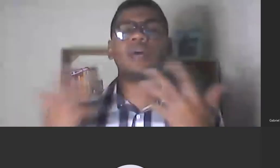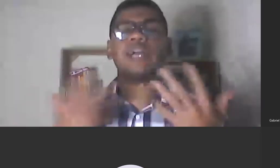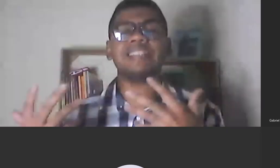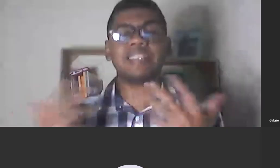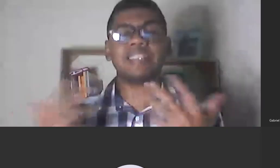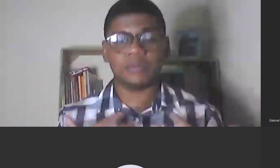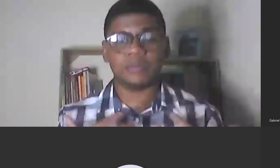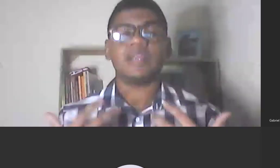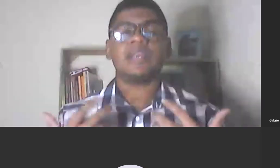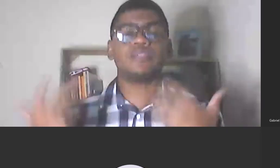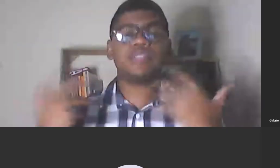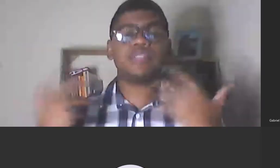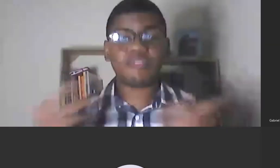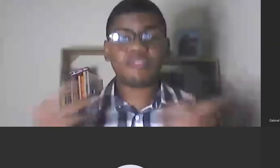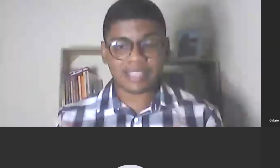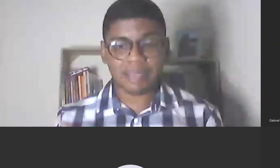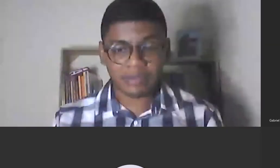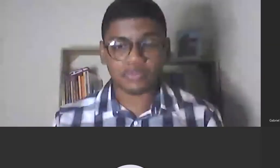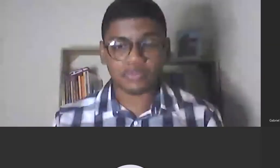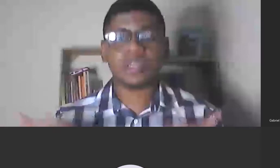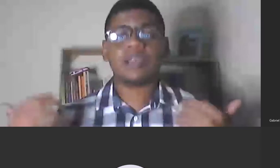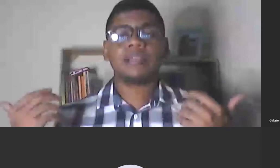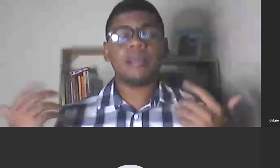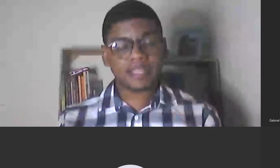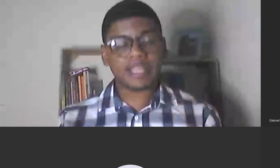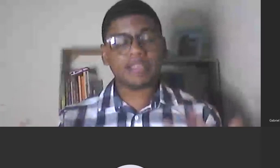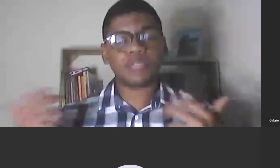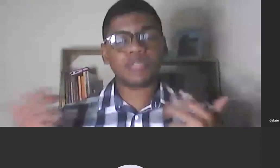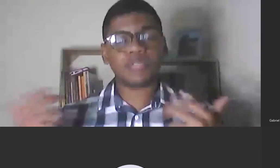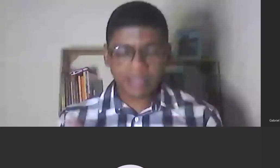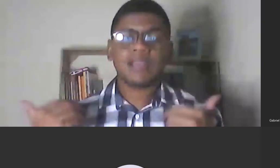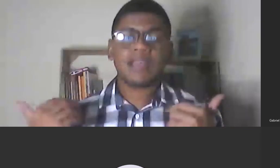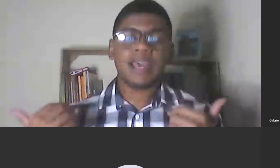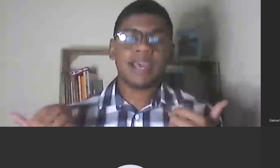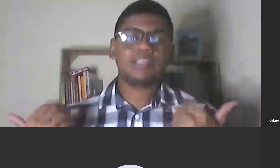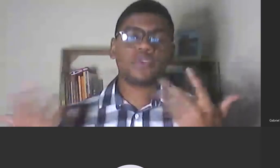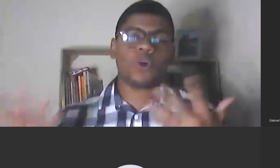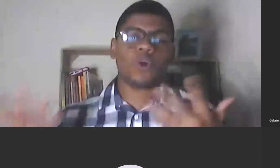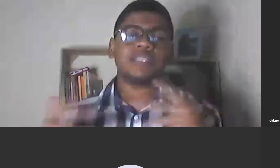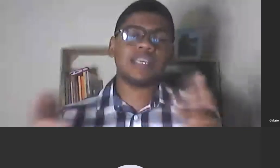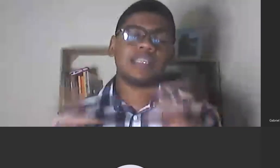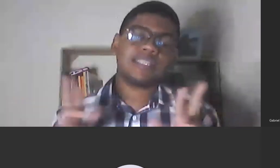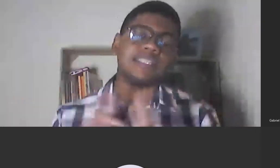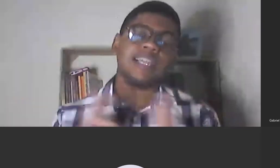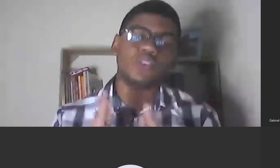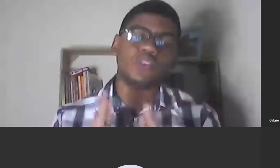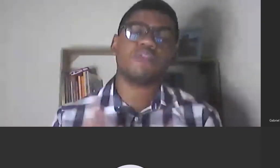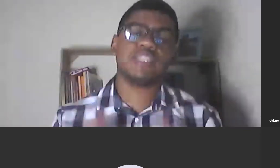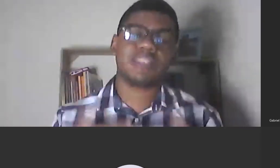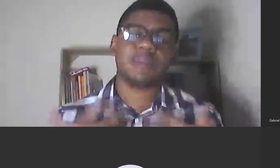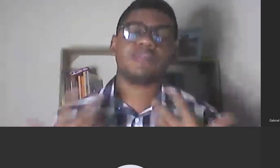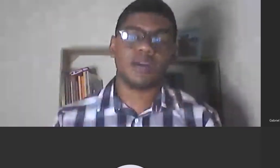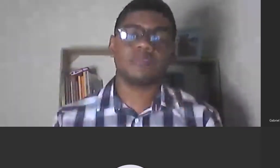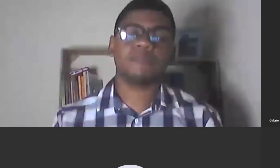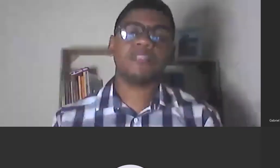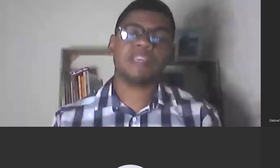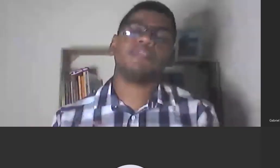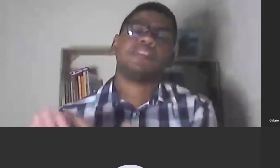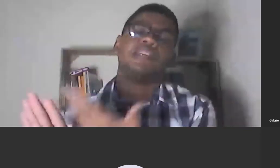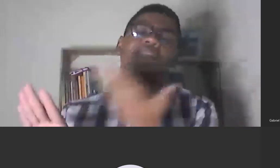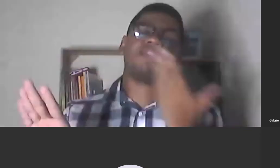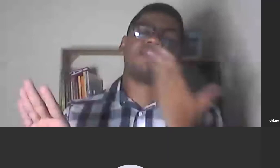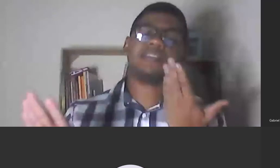fazer essa localização dos afastamentos dependendo também de como essas relações do afastamento se